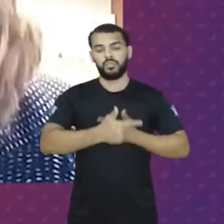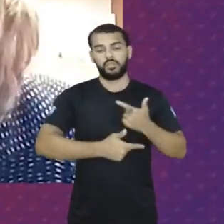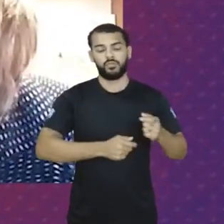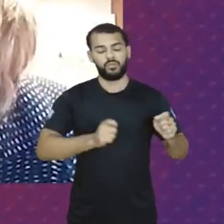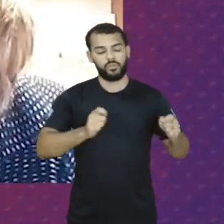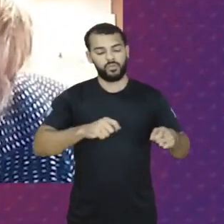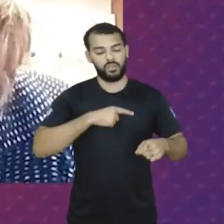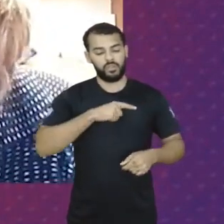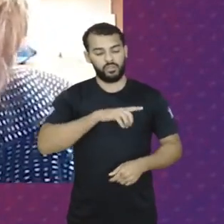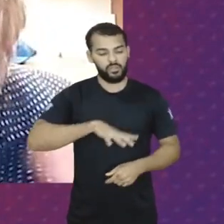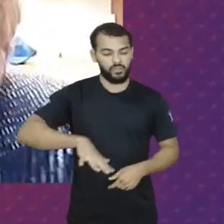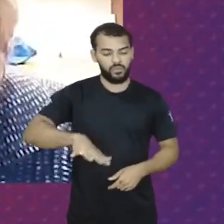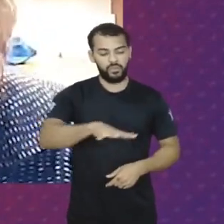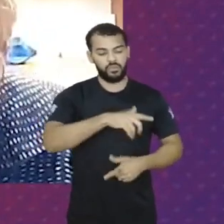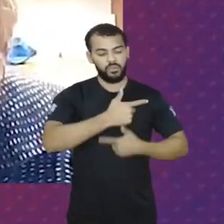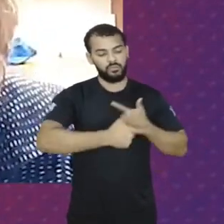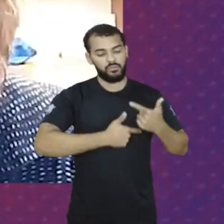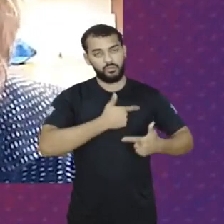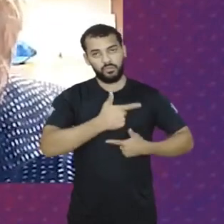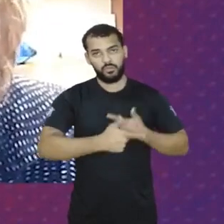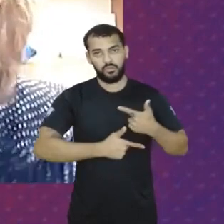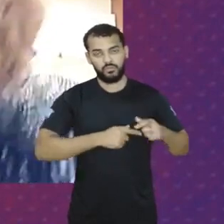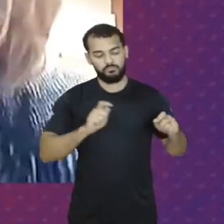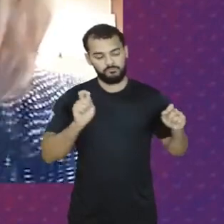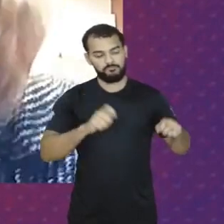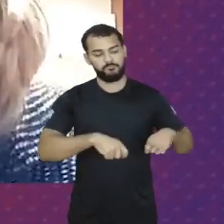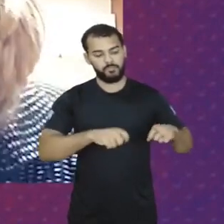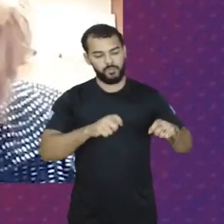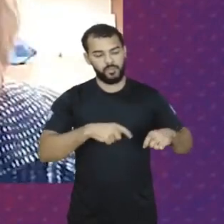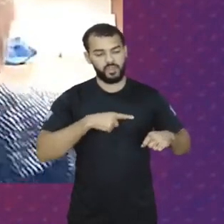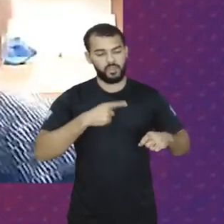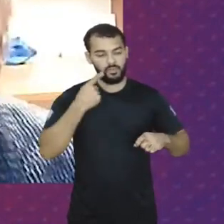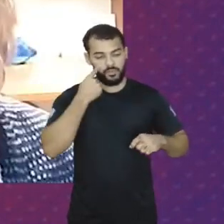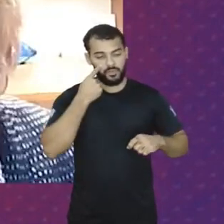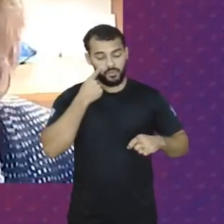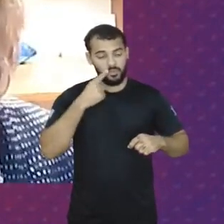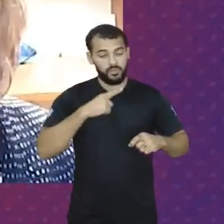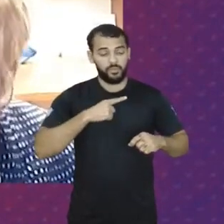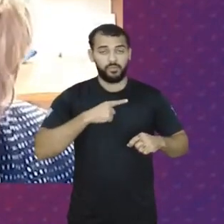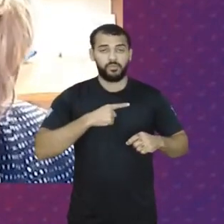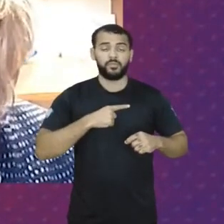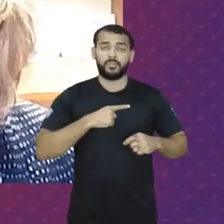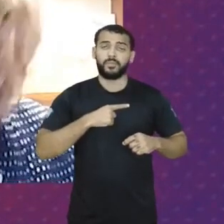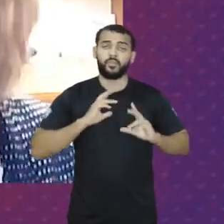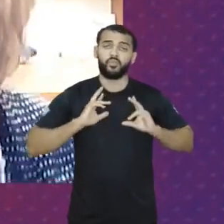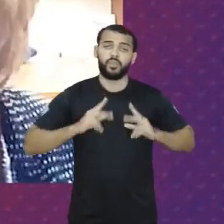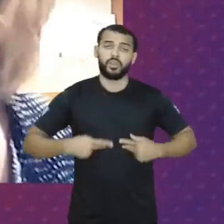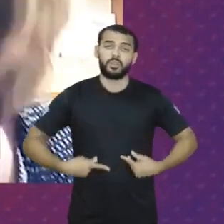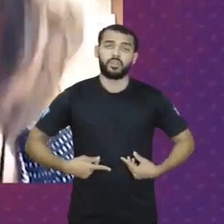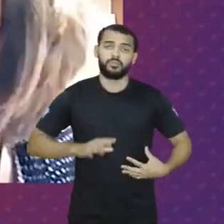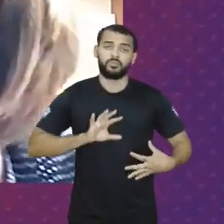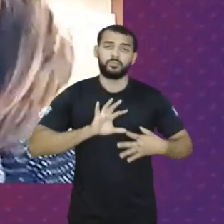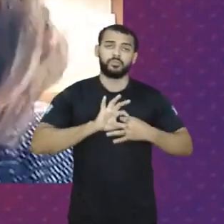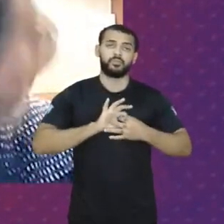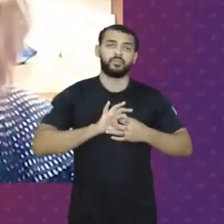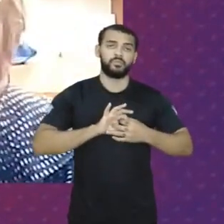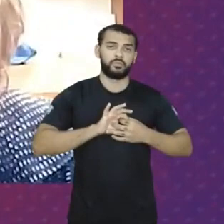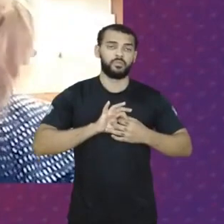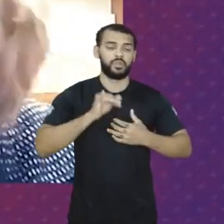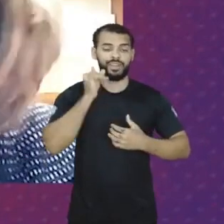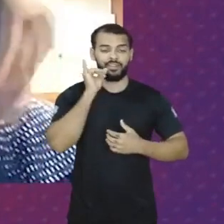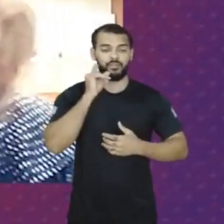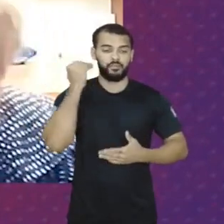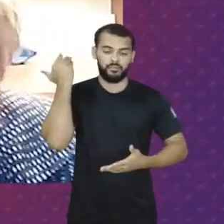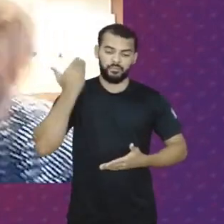um ambiente de trabalho onde nós possamos encontrar a nossa humanidade e não perder os